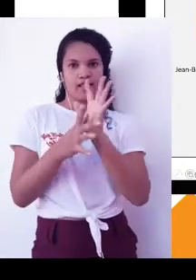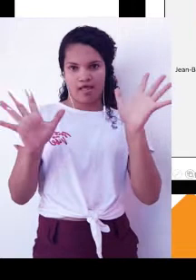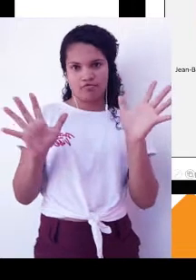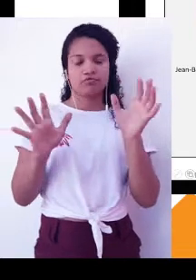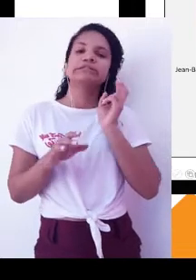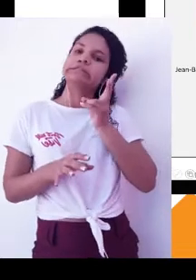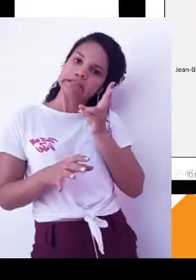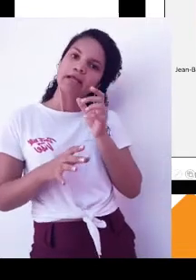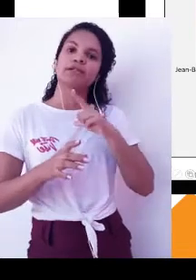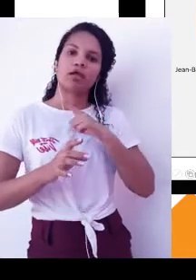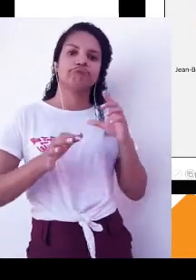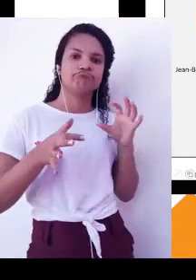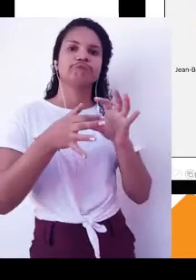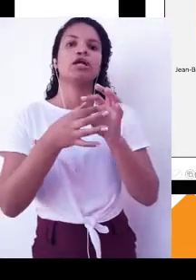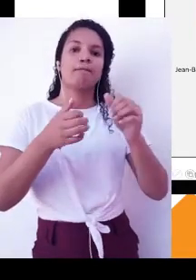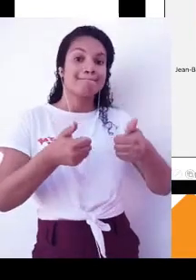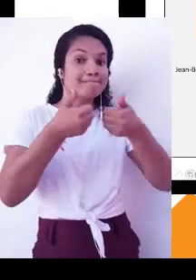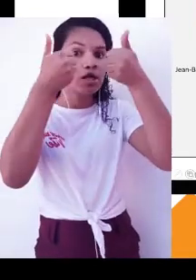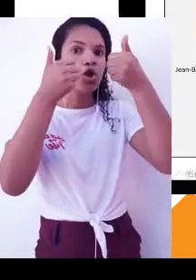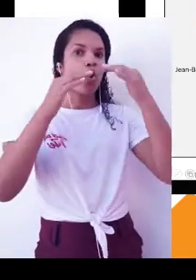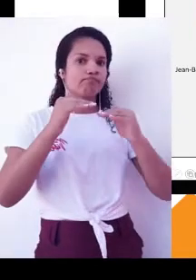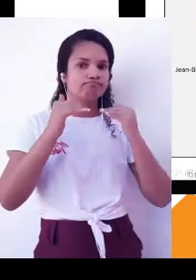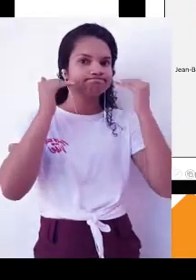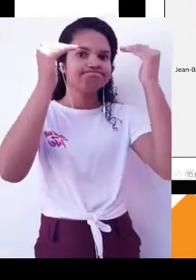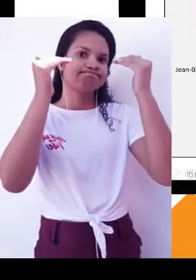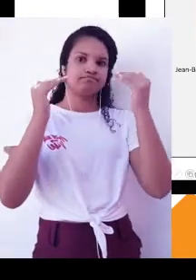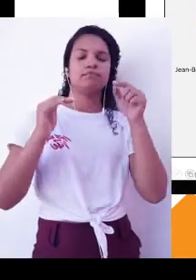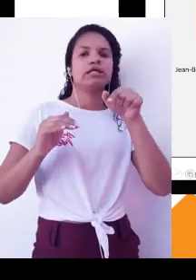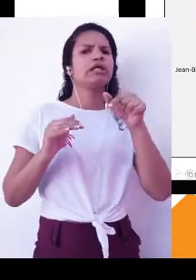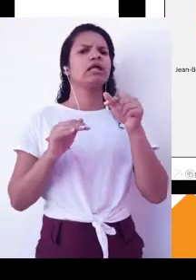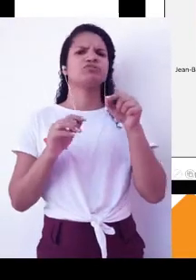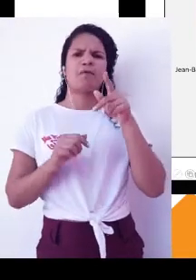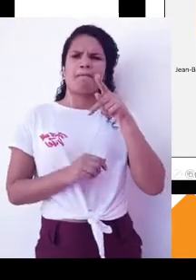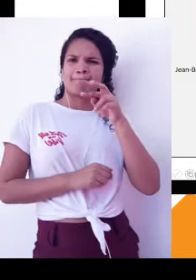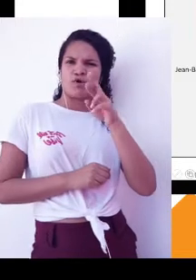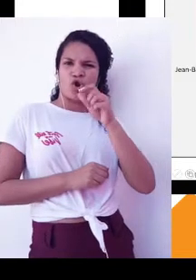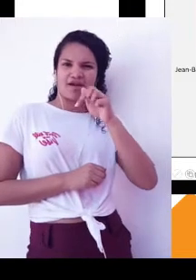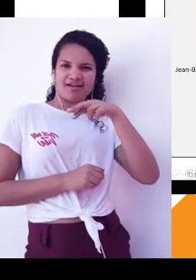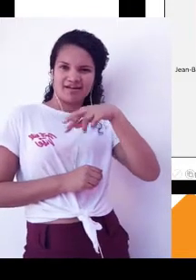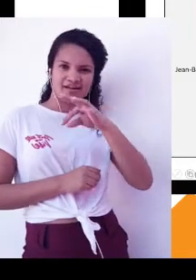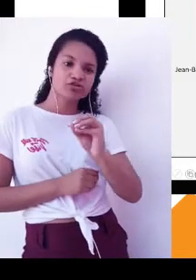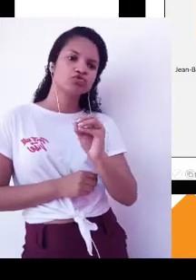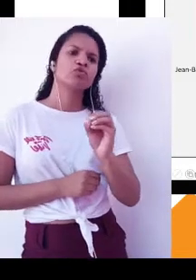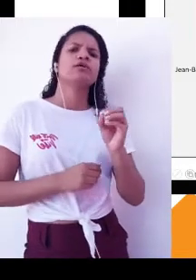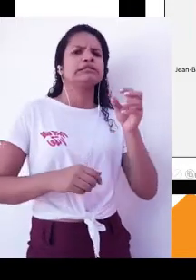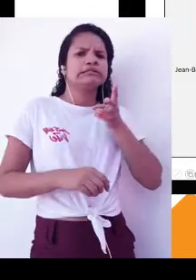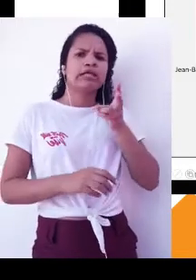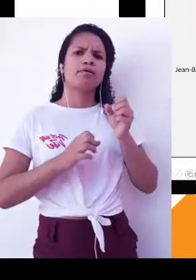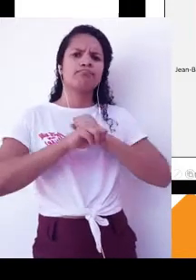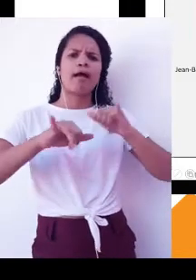está vinculada à ideia de progresso, e essa ideia de progresso, inclusive, foi muito difundida no século